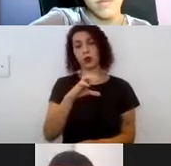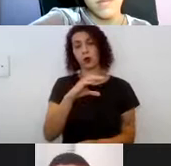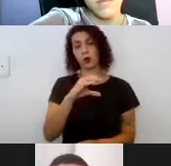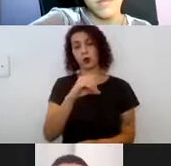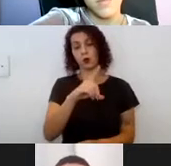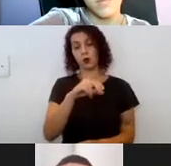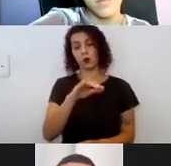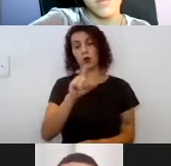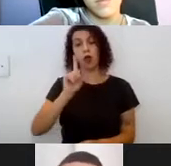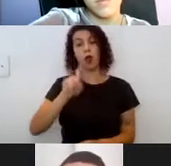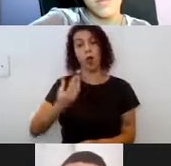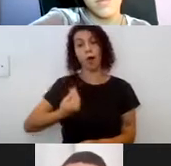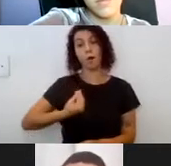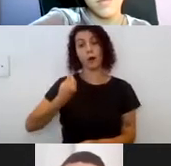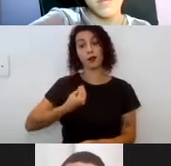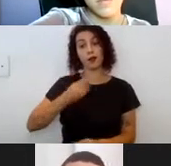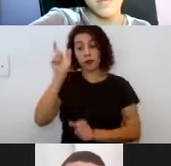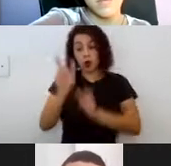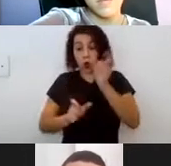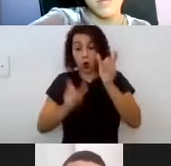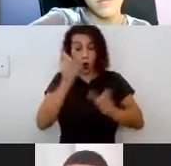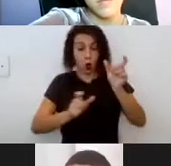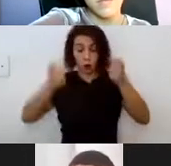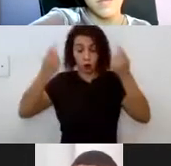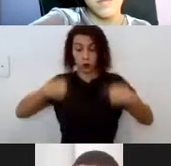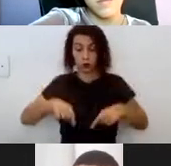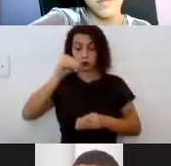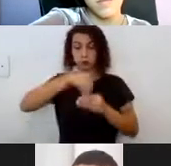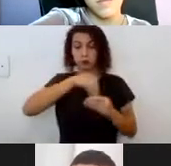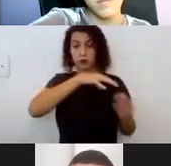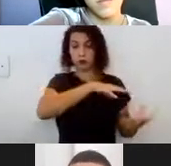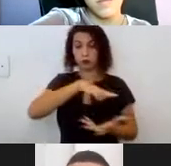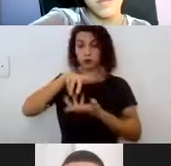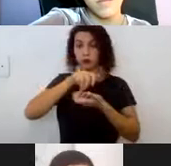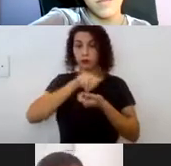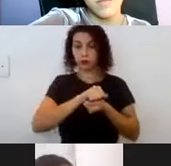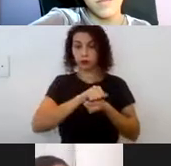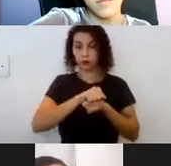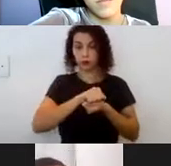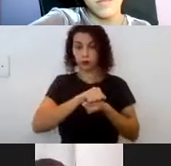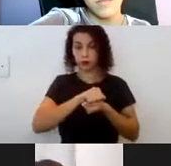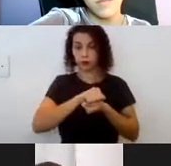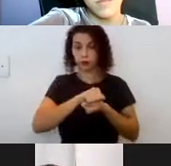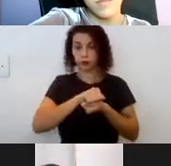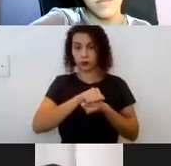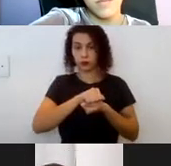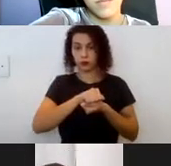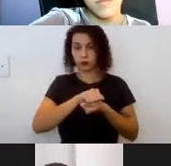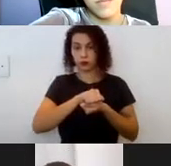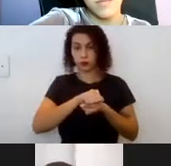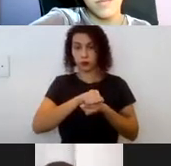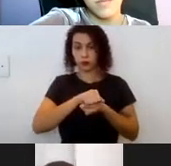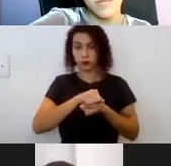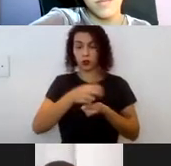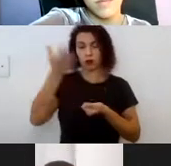a presença de corpos no mundo o Colonial foi a venda dos corpos escravizados